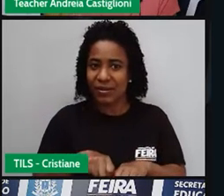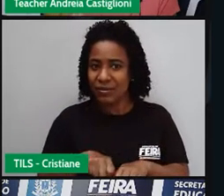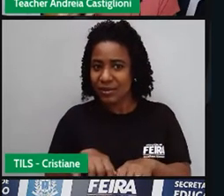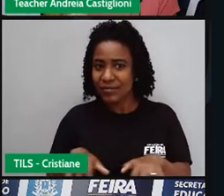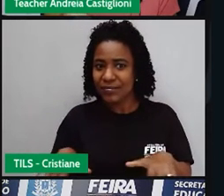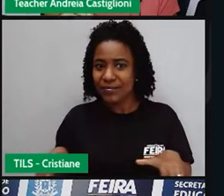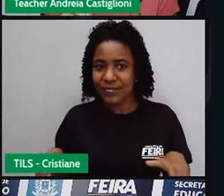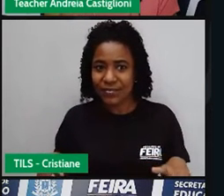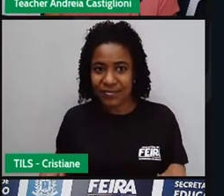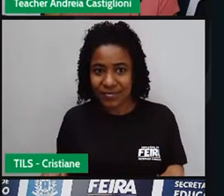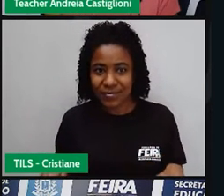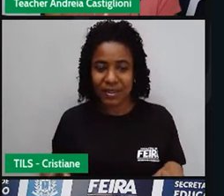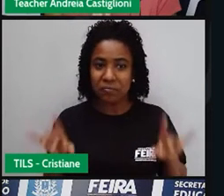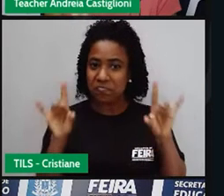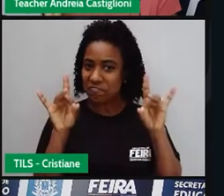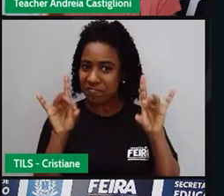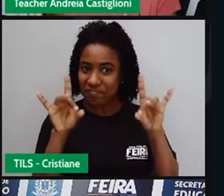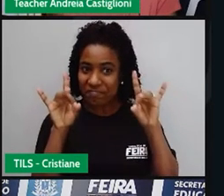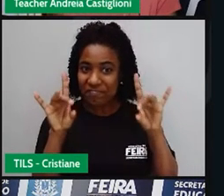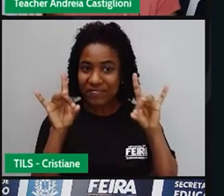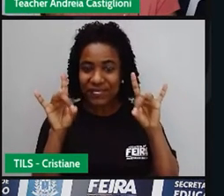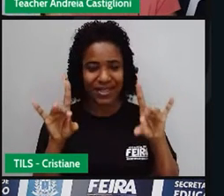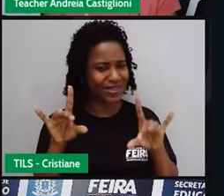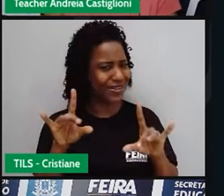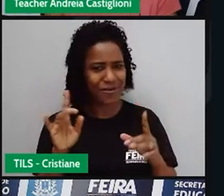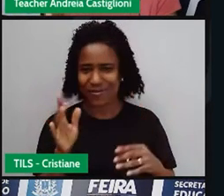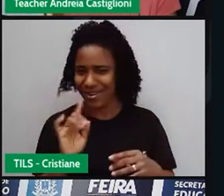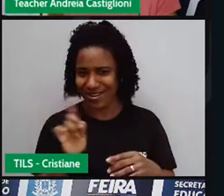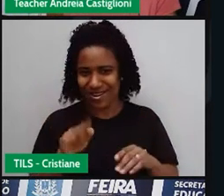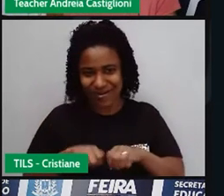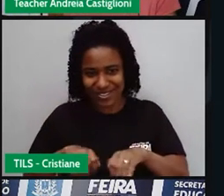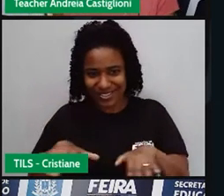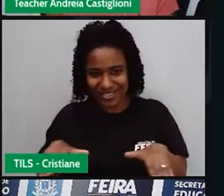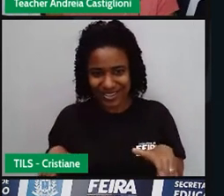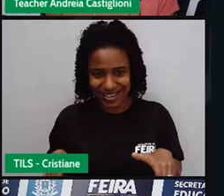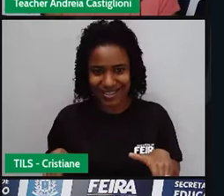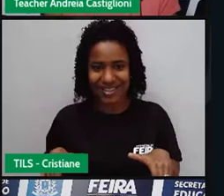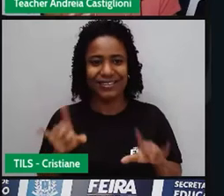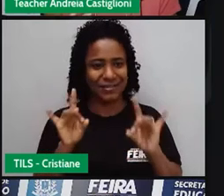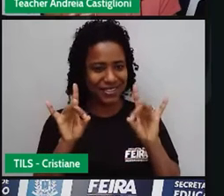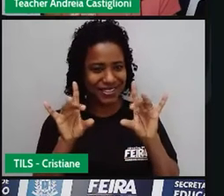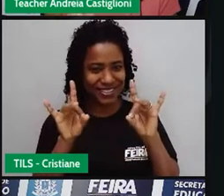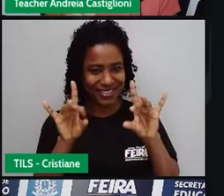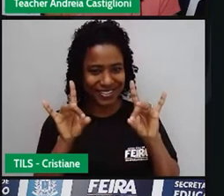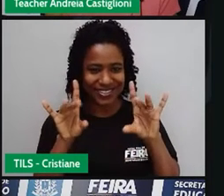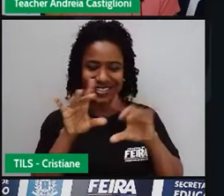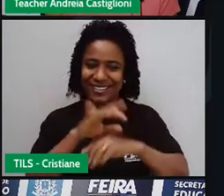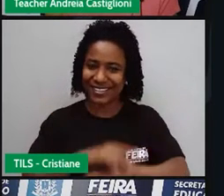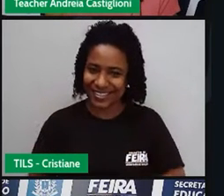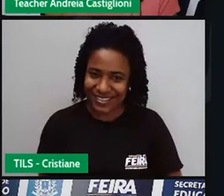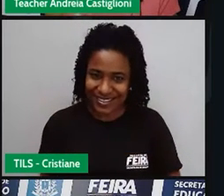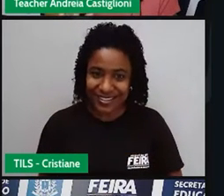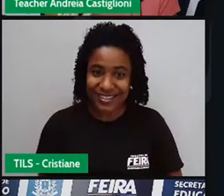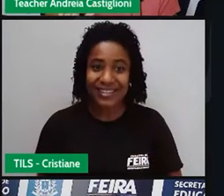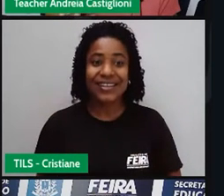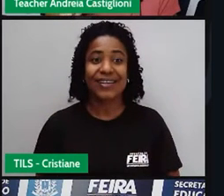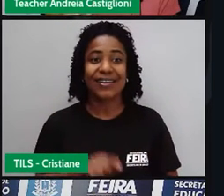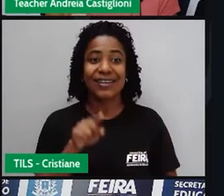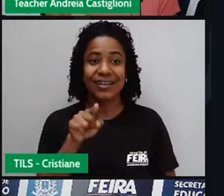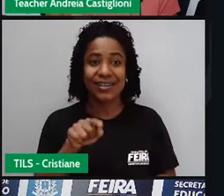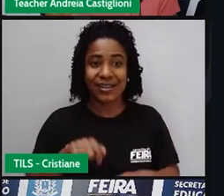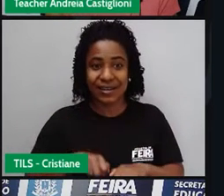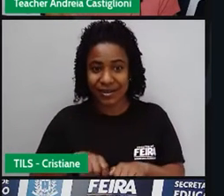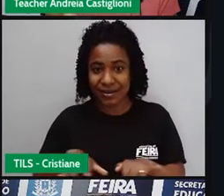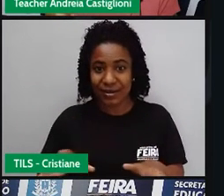é uma saia específica não é qualquer saia não é qualquer esforço essa saia se chama